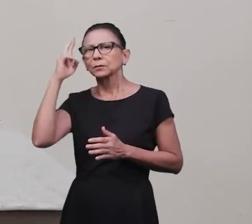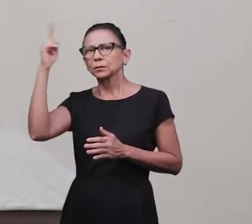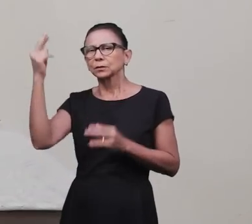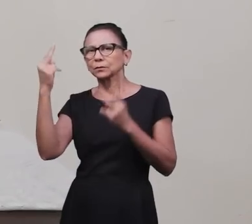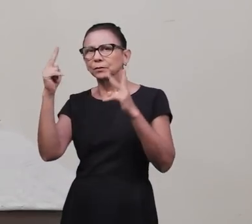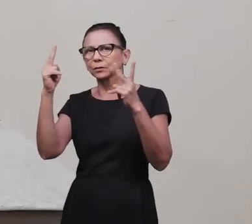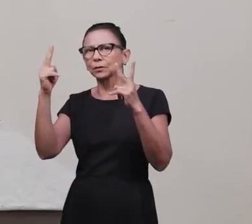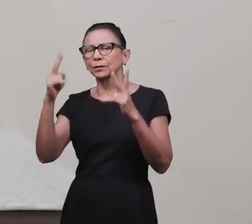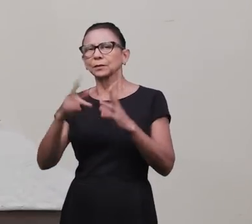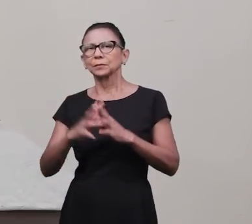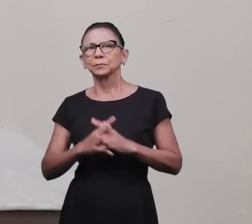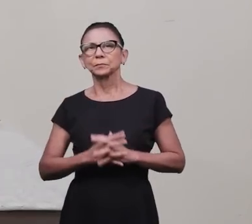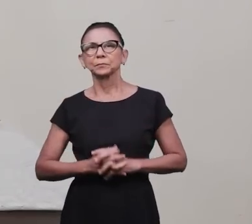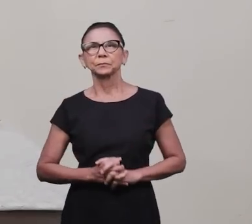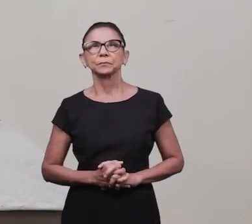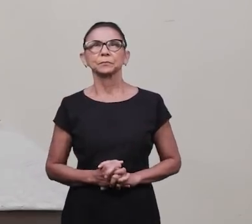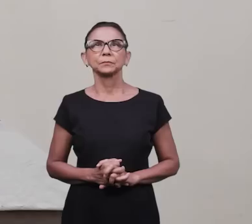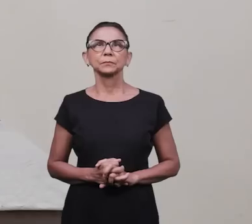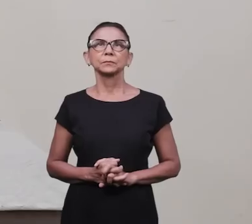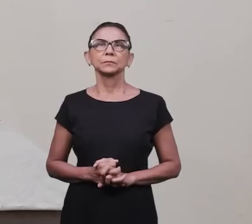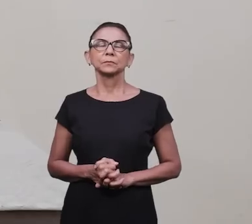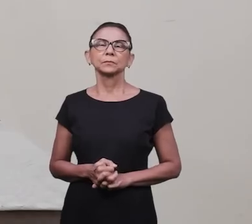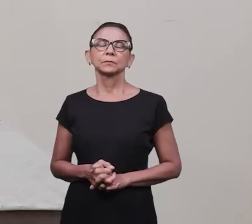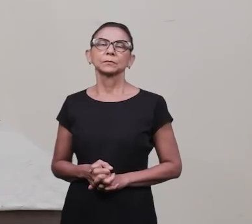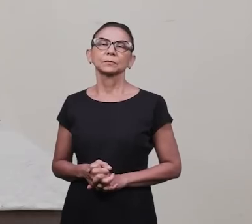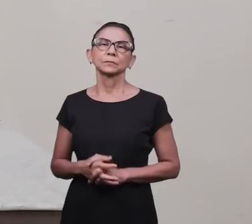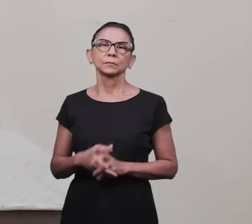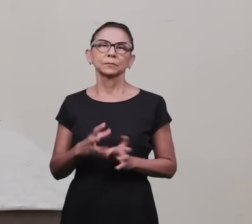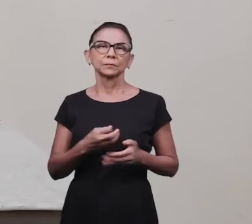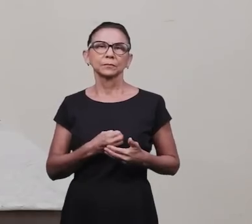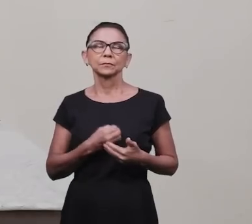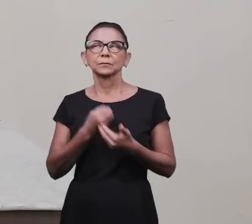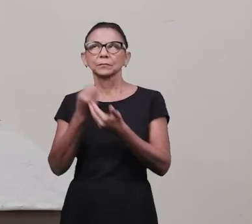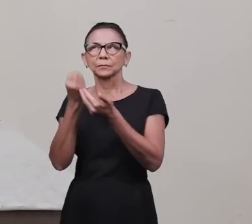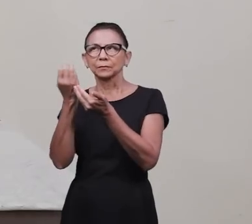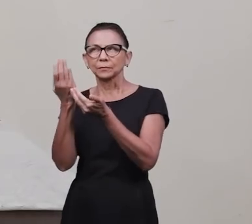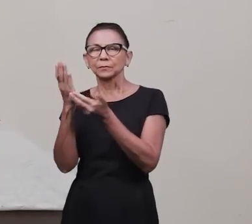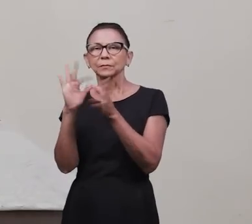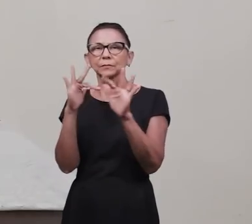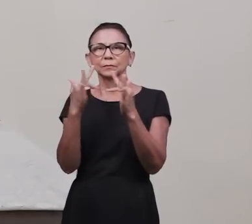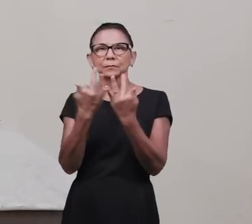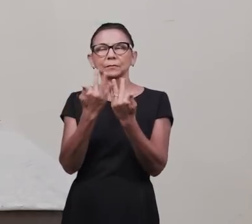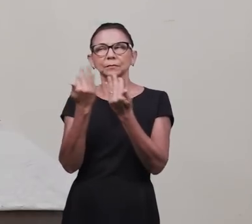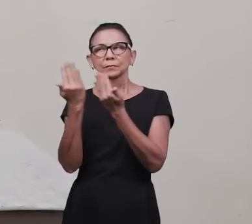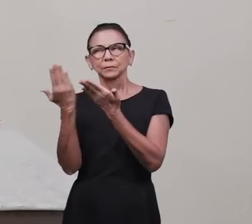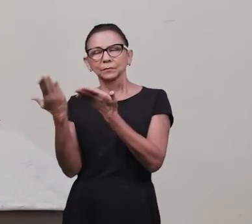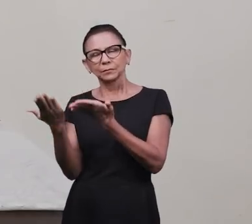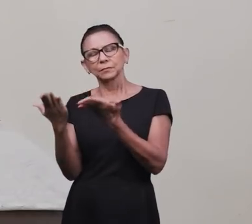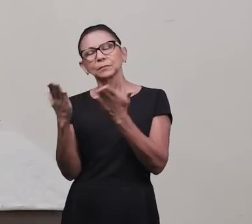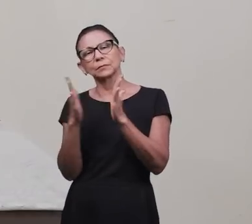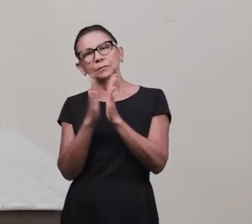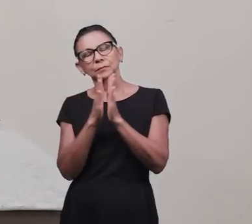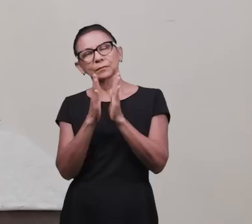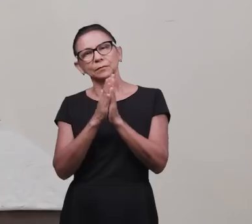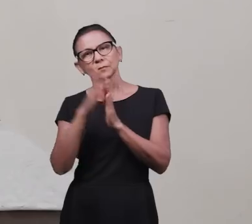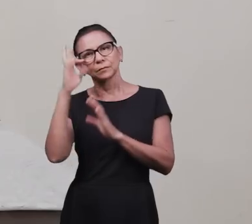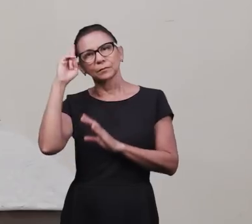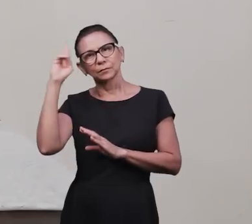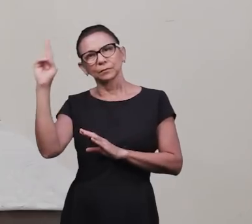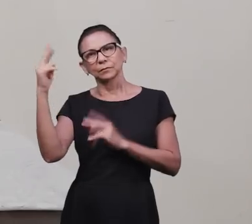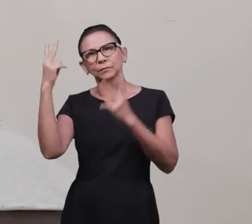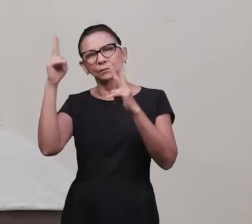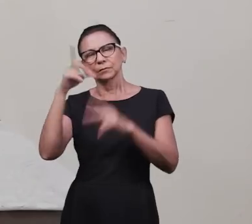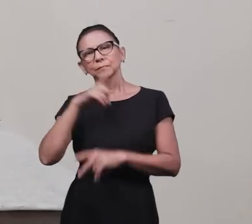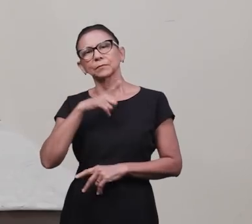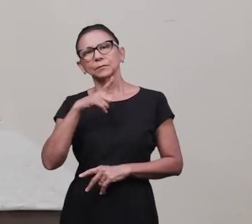busque nele a sua vitória. Vamos agora colocar diante do Senhor a nossa vida, coloca a sua vida, o seu lar. Clame ao Senhor, porque dele